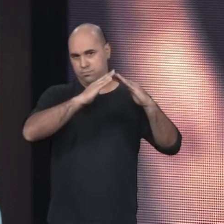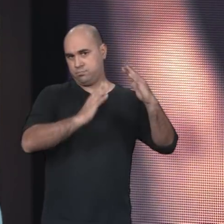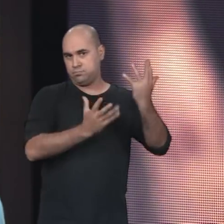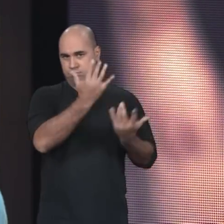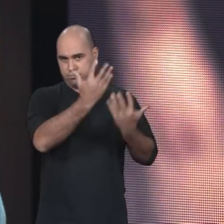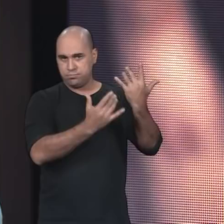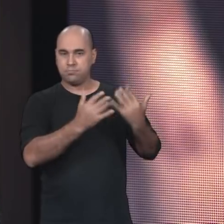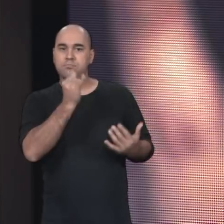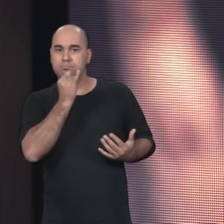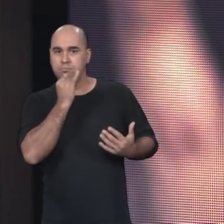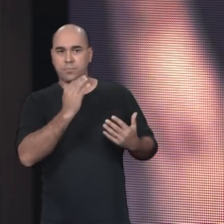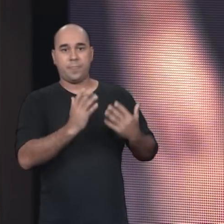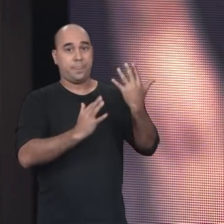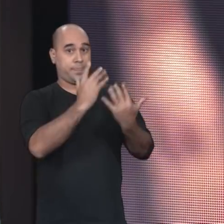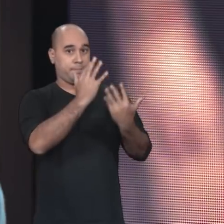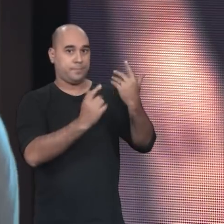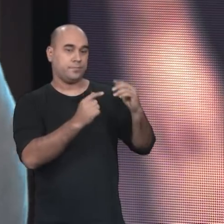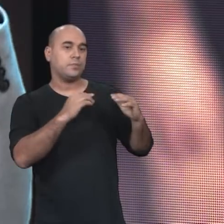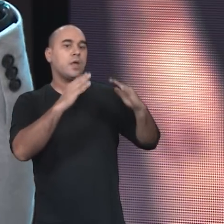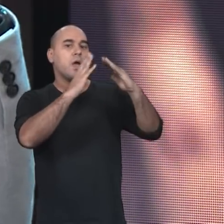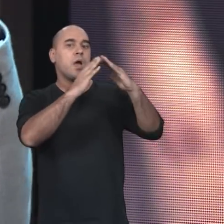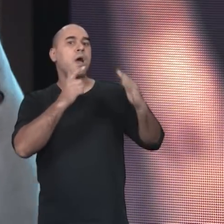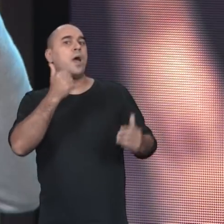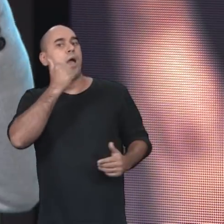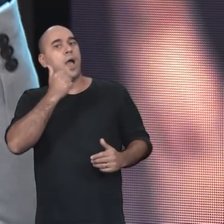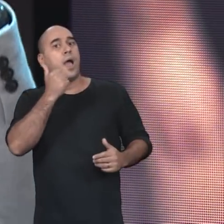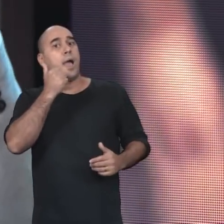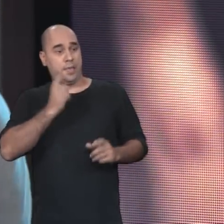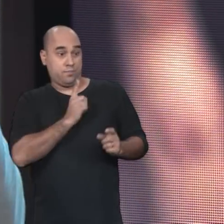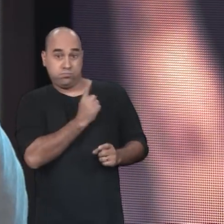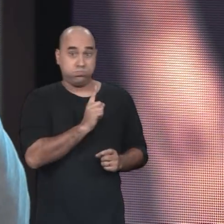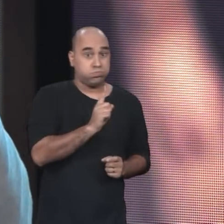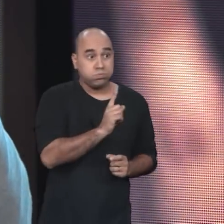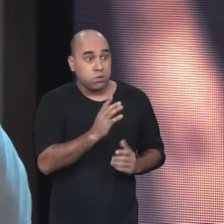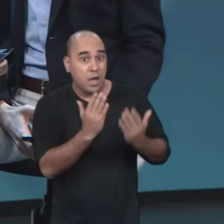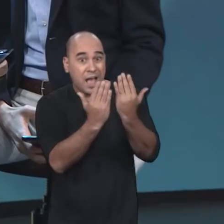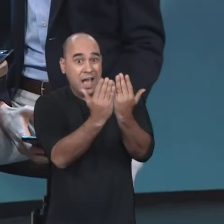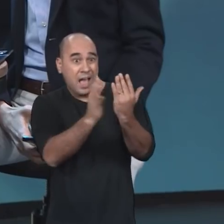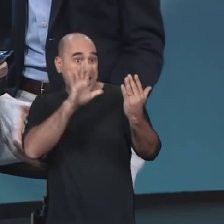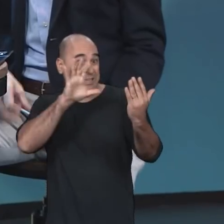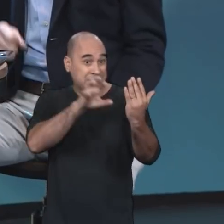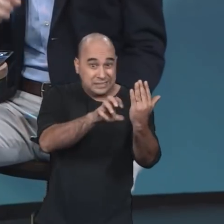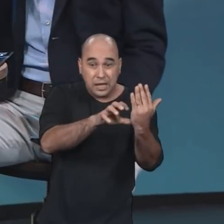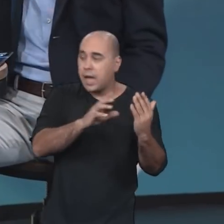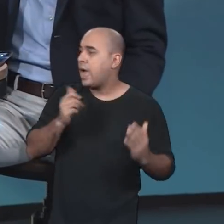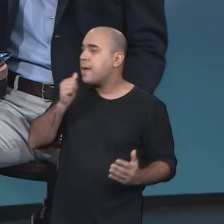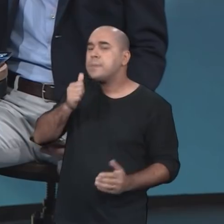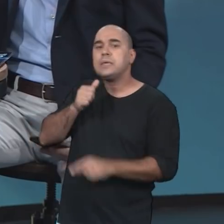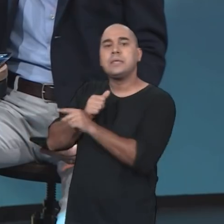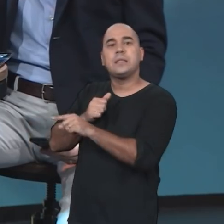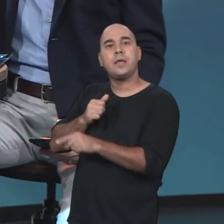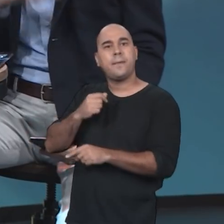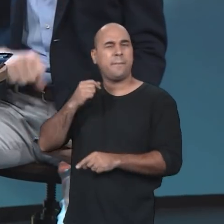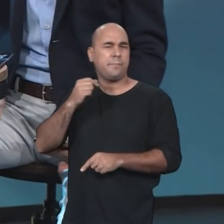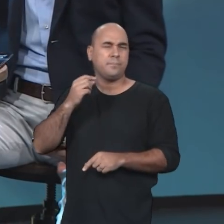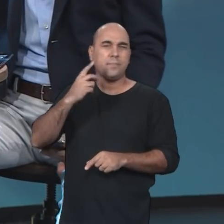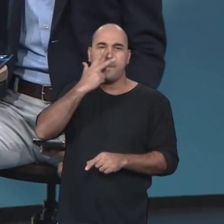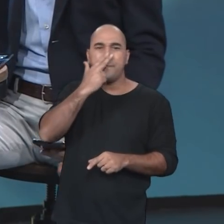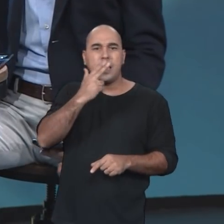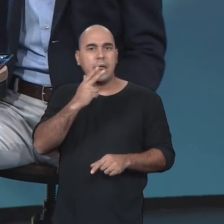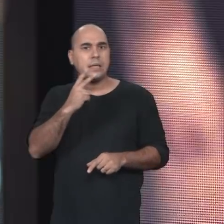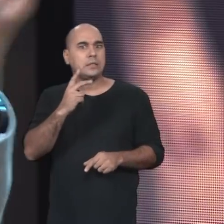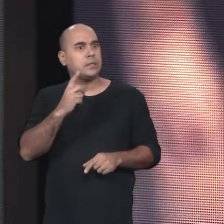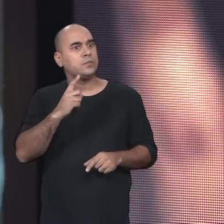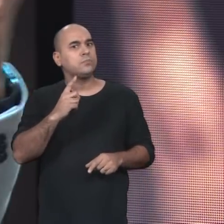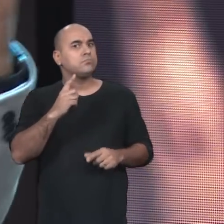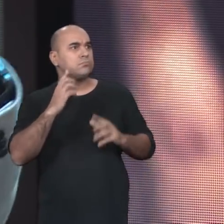ao invés de vir atrás alguém do corpo de bombeiros, aparece uma menina, sei lá, com caracteres de esquizofrenia. E ela fala, não,